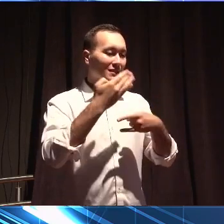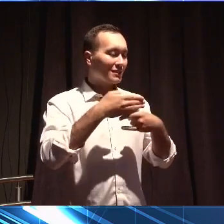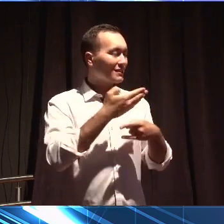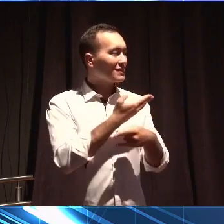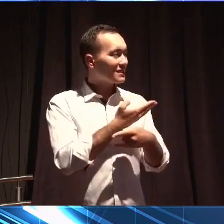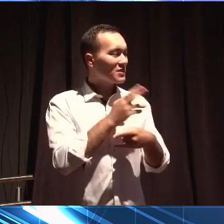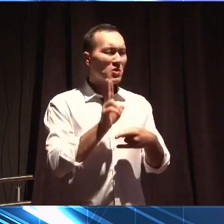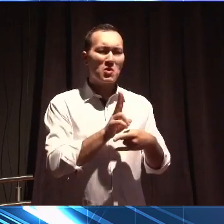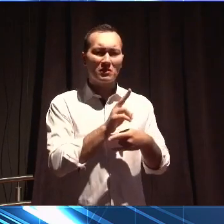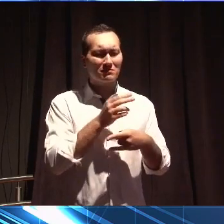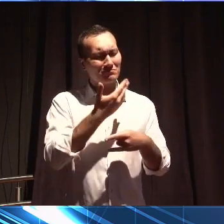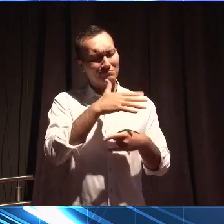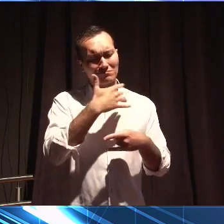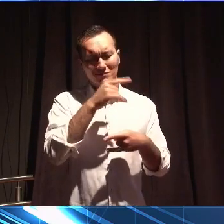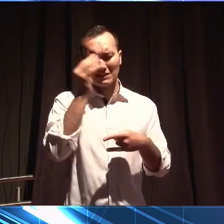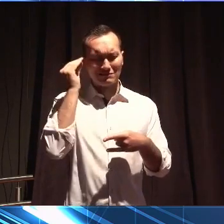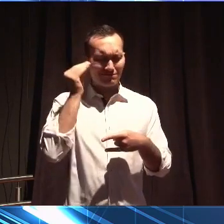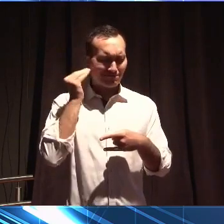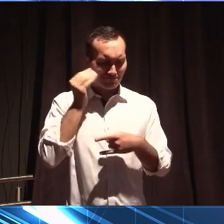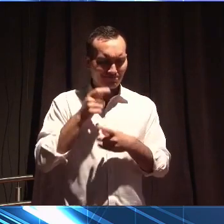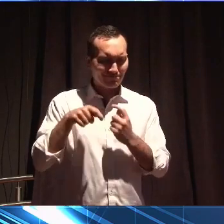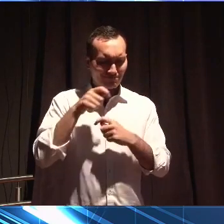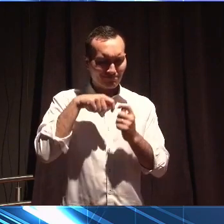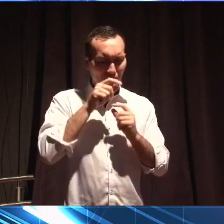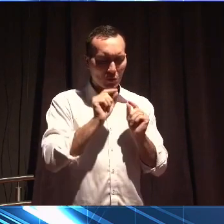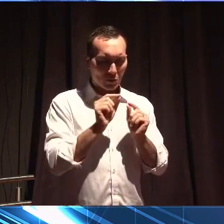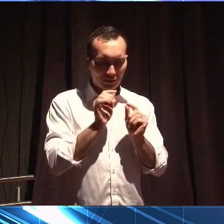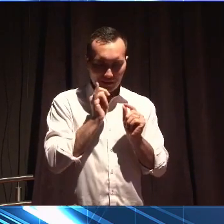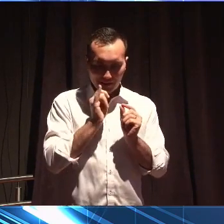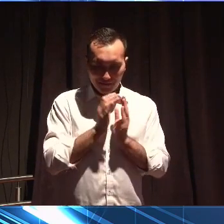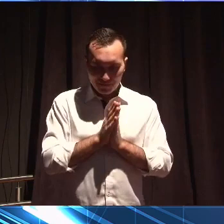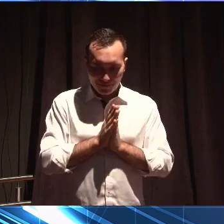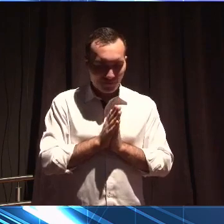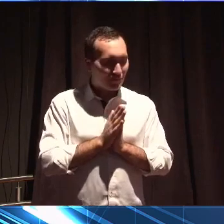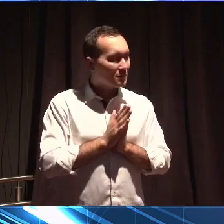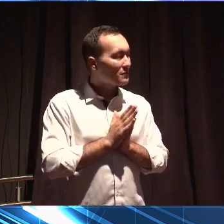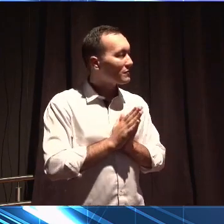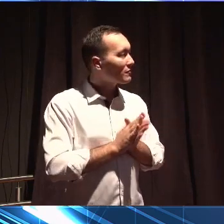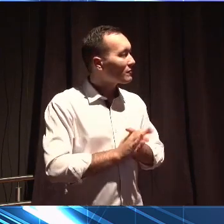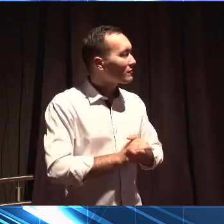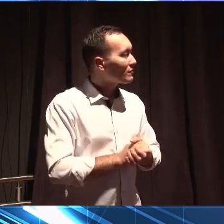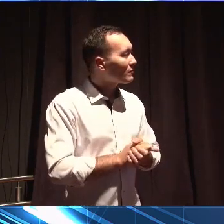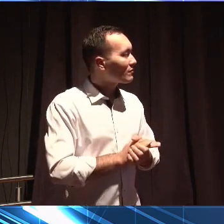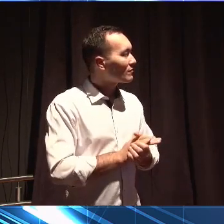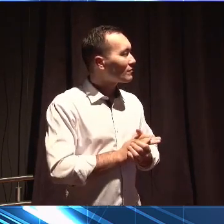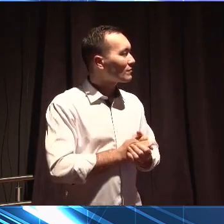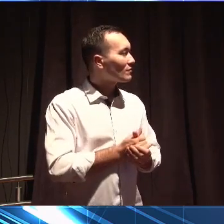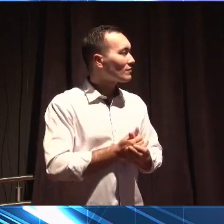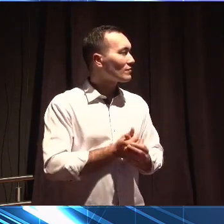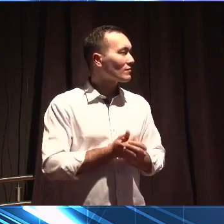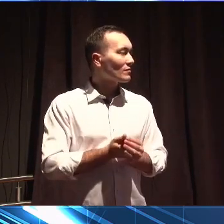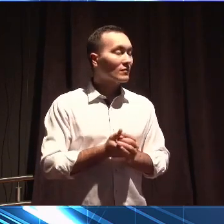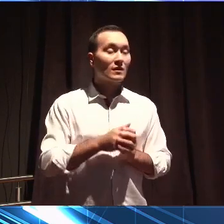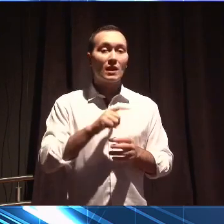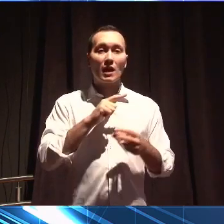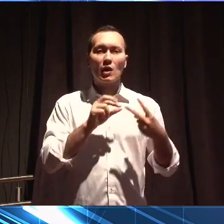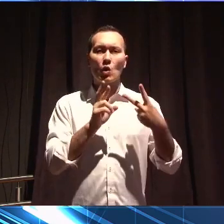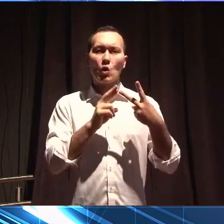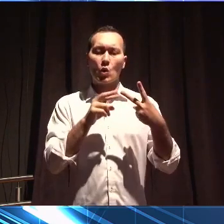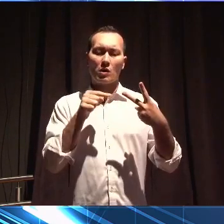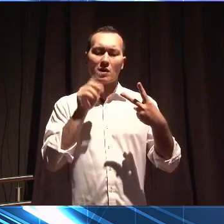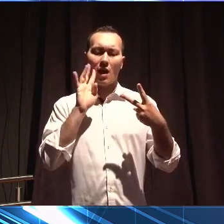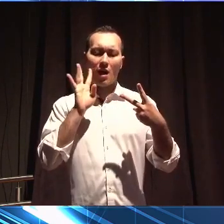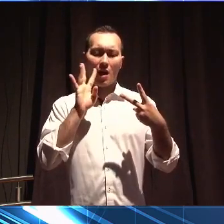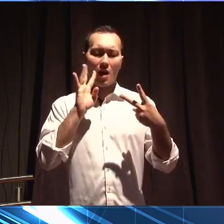ele, né? E a melhor promoção é aquela que você não paga. Mas um recurso muito bacana que